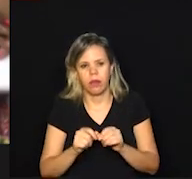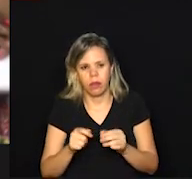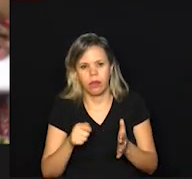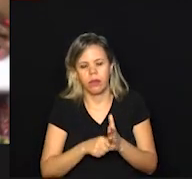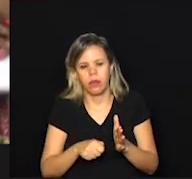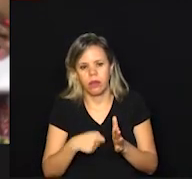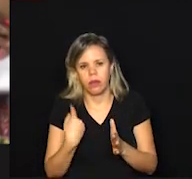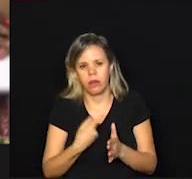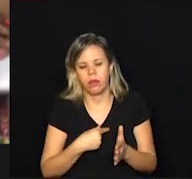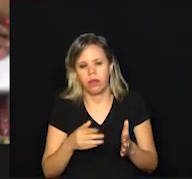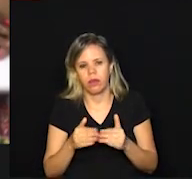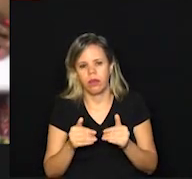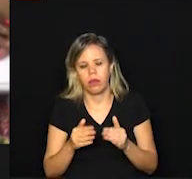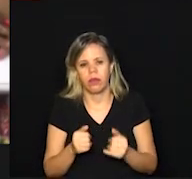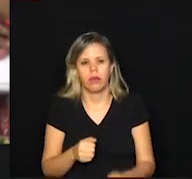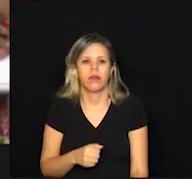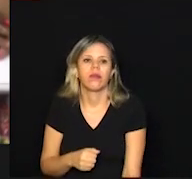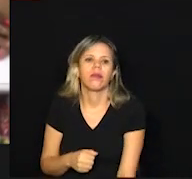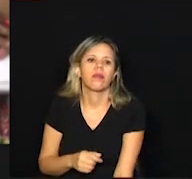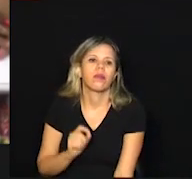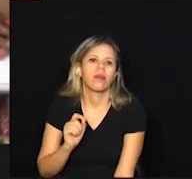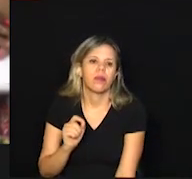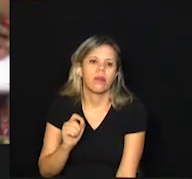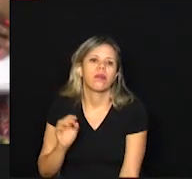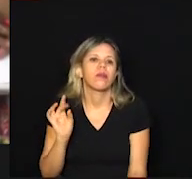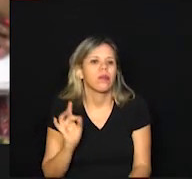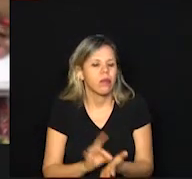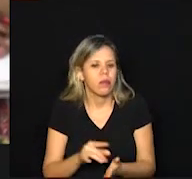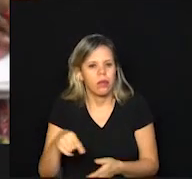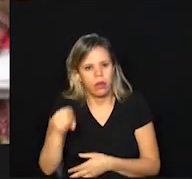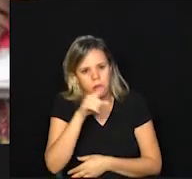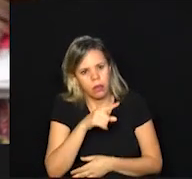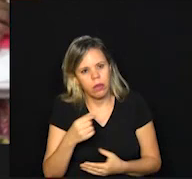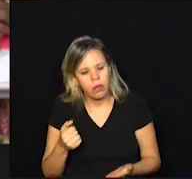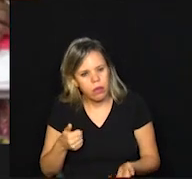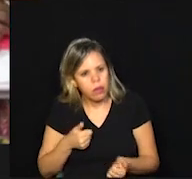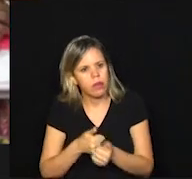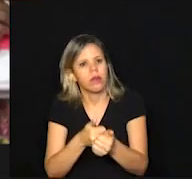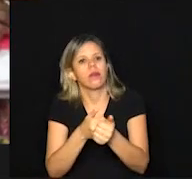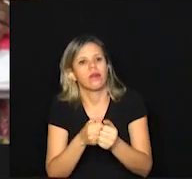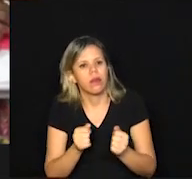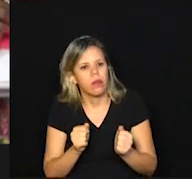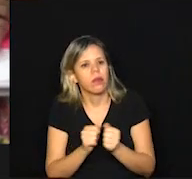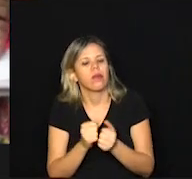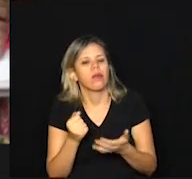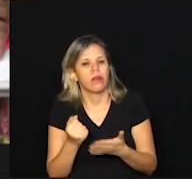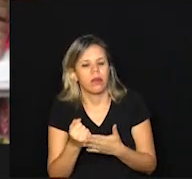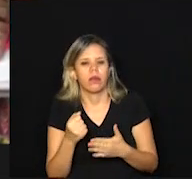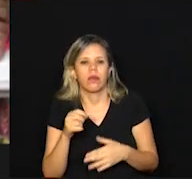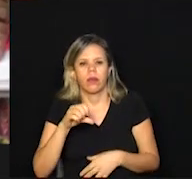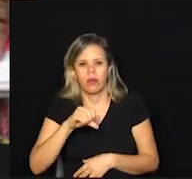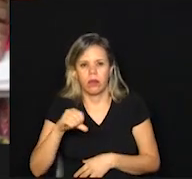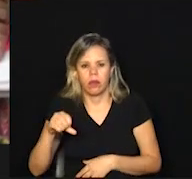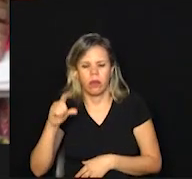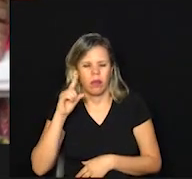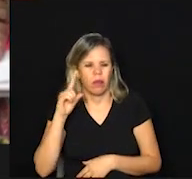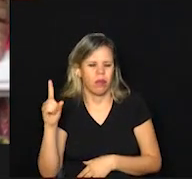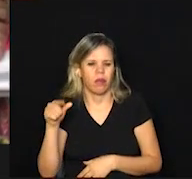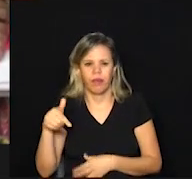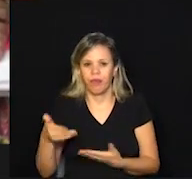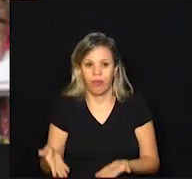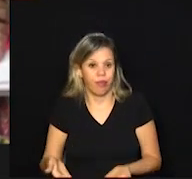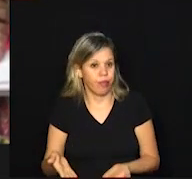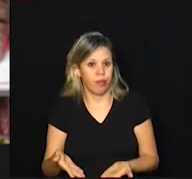que a gente solicita e pede de que efetivamente vocês nos acompanhe porque 99 dias